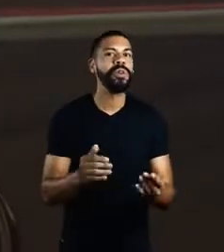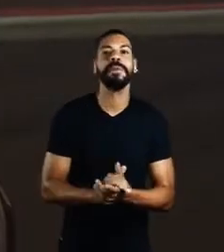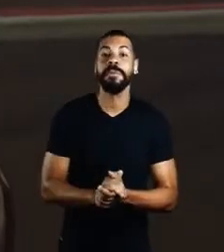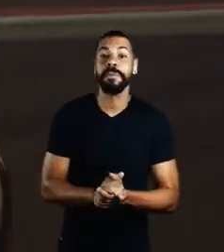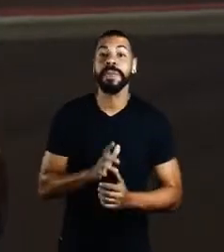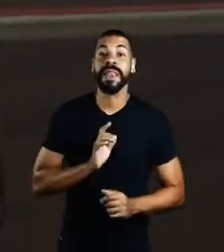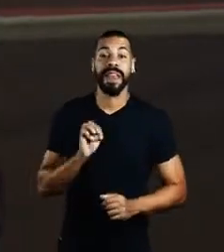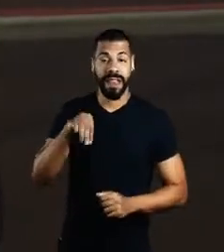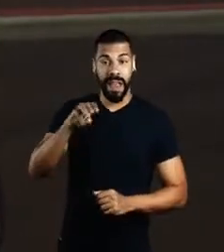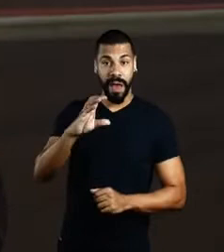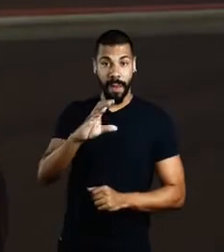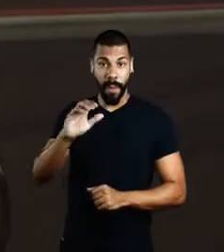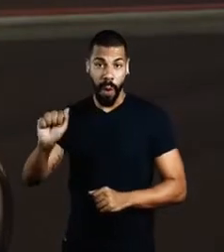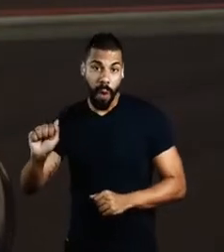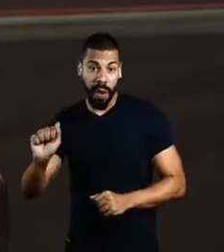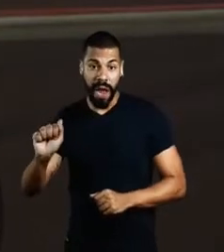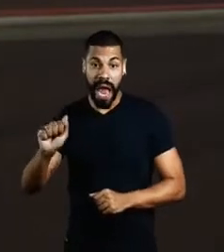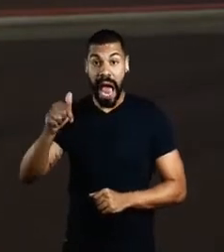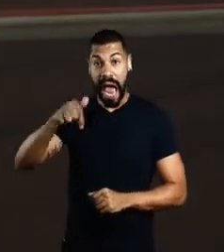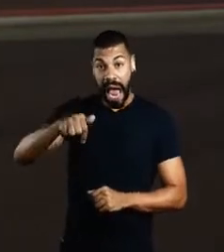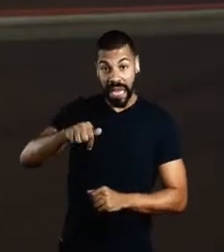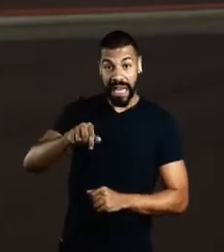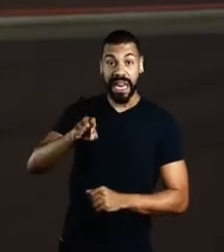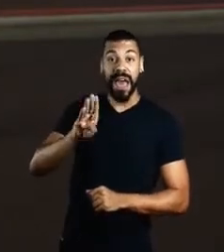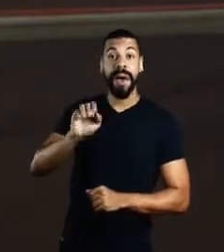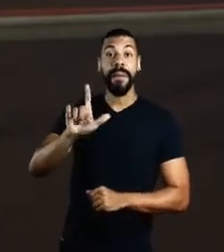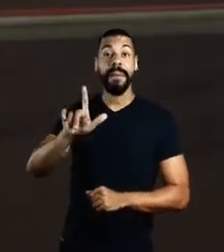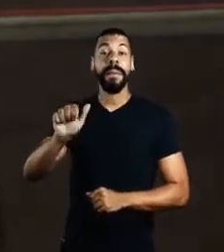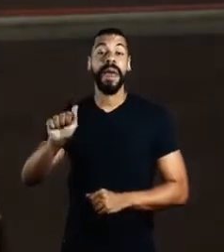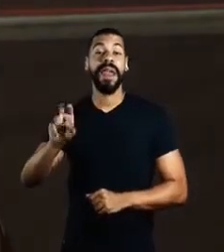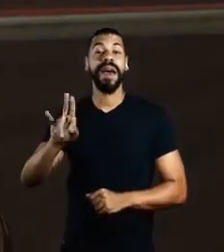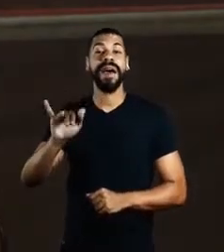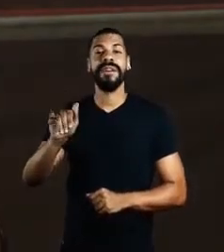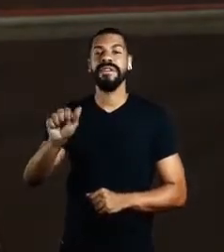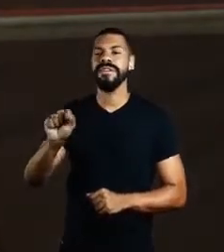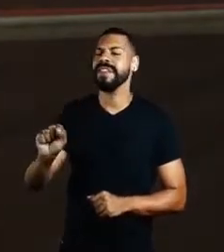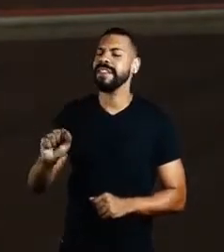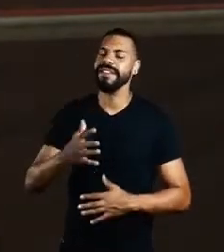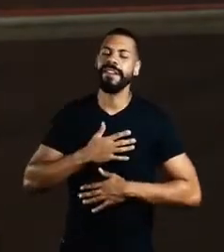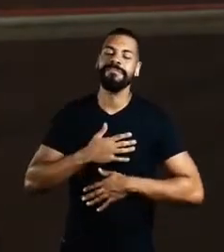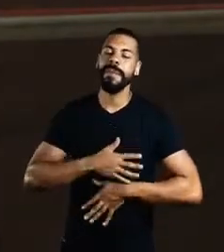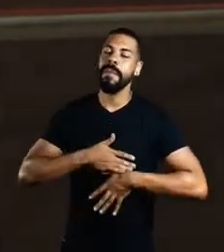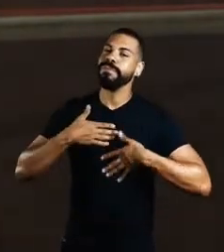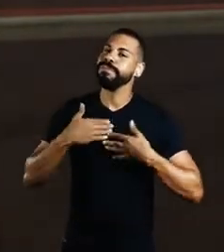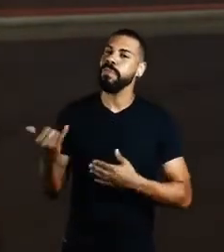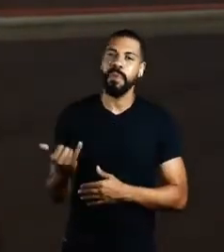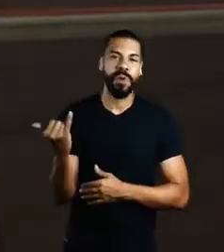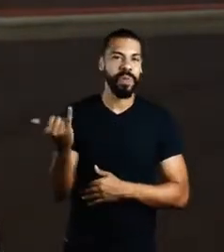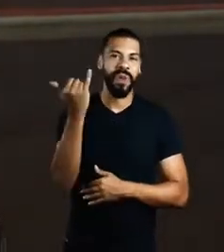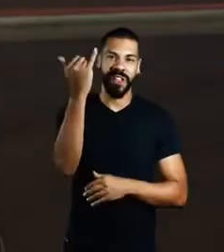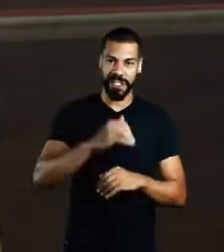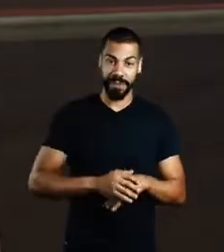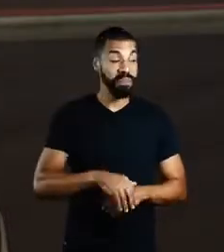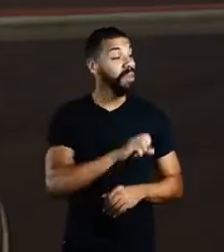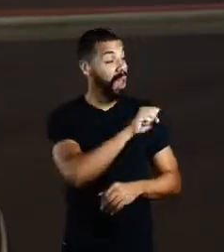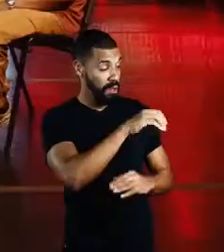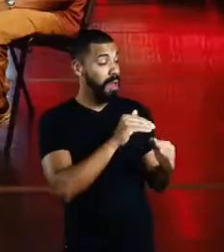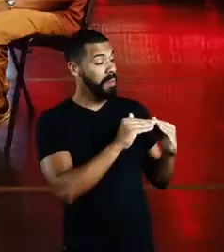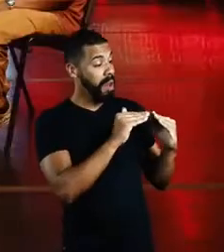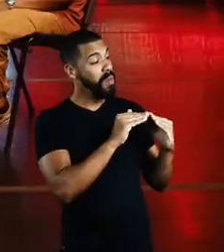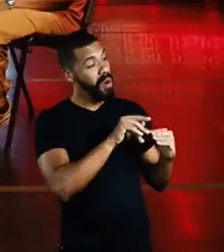Moca Baixa, aqui na Bela Vista, nas ocupação. Então, para mim é muito importante isso. Entendeu? Morei também no Glicério. Ah,